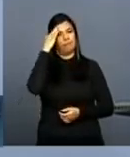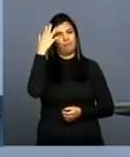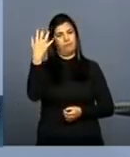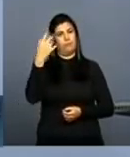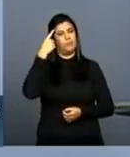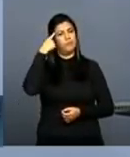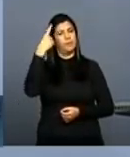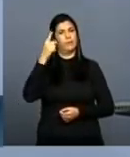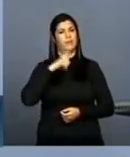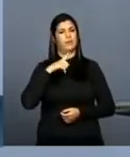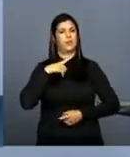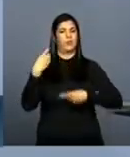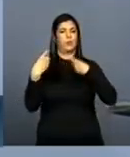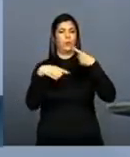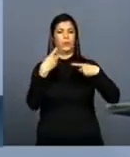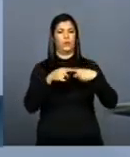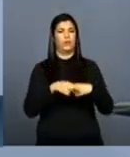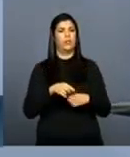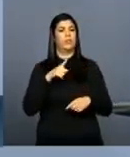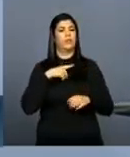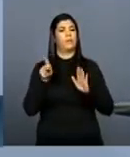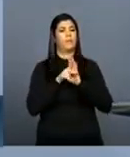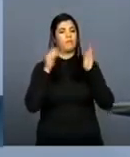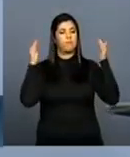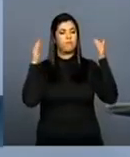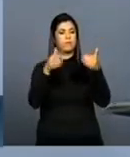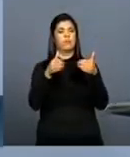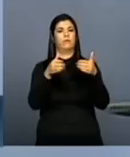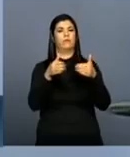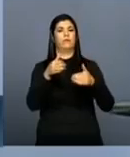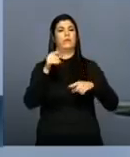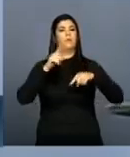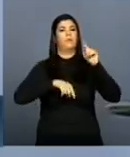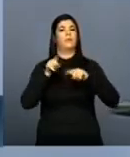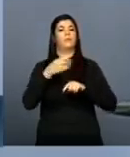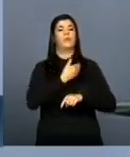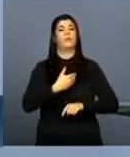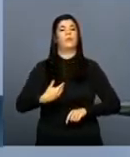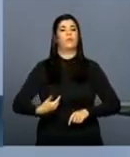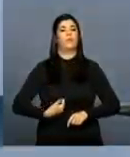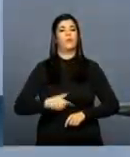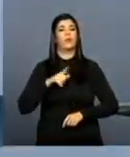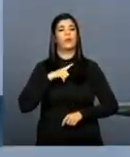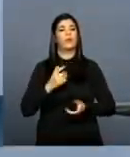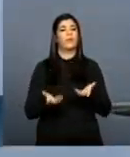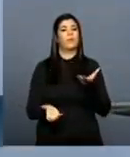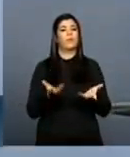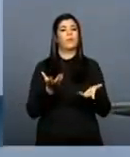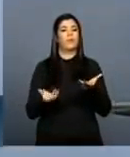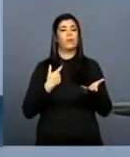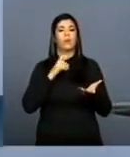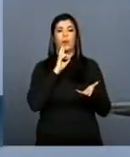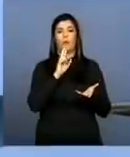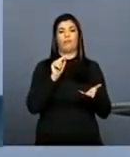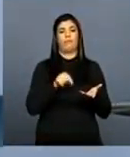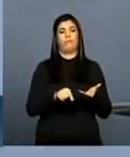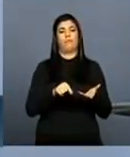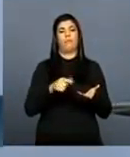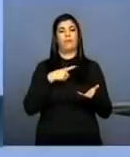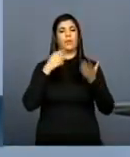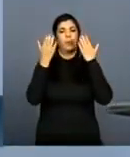ideia é fazer um debate mais sobre a política pública mesmo, o que a gente tem de balanço, o que a gente tem de resultados, não em cima